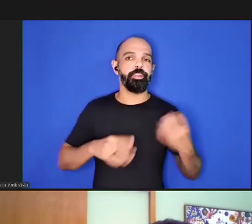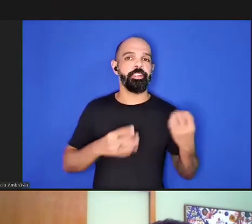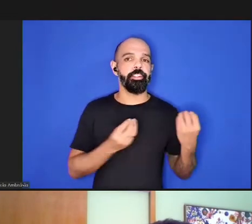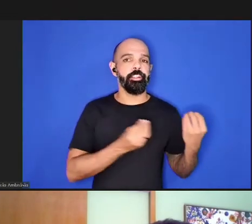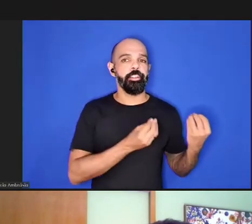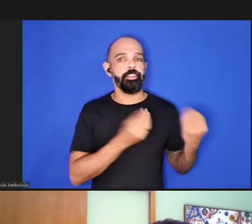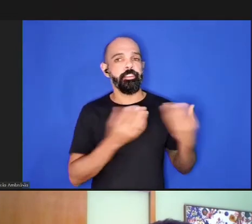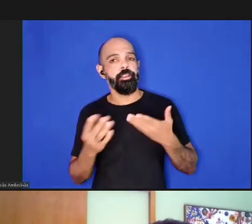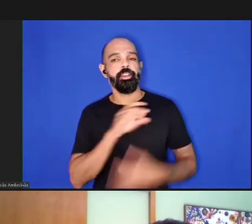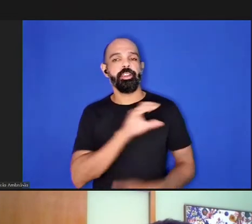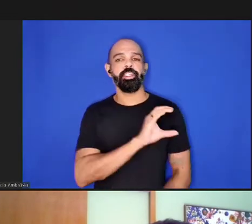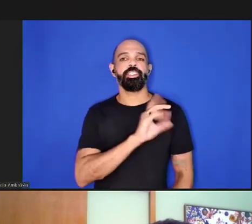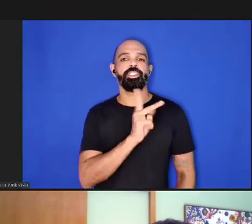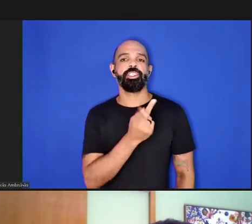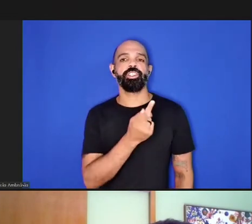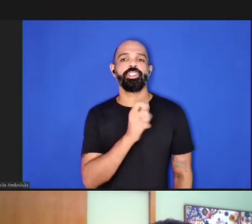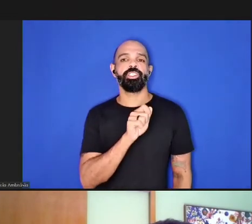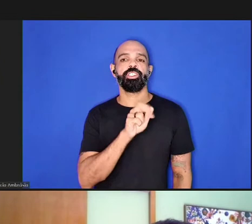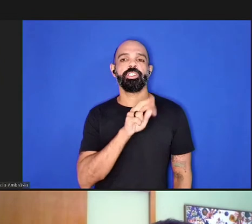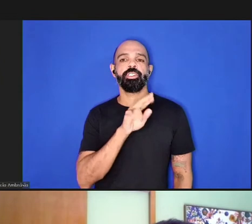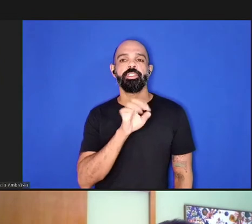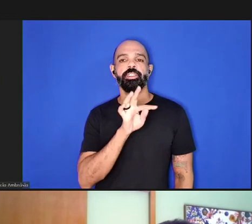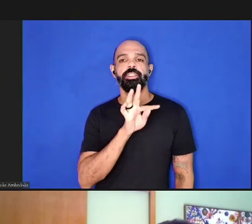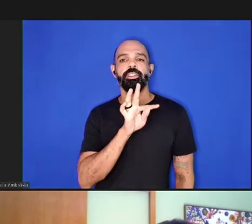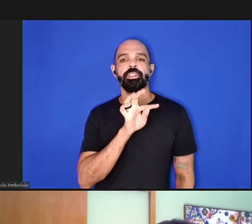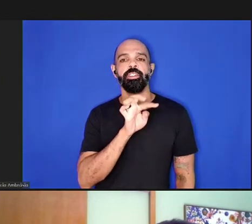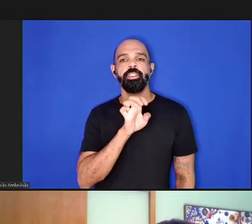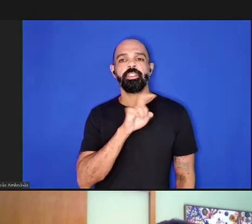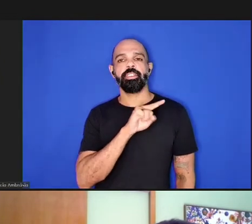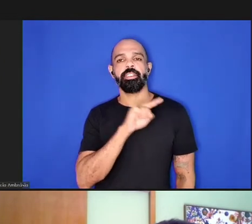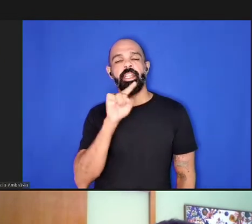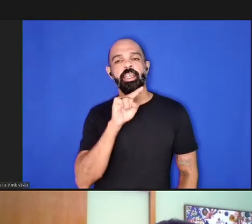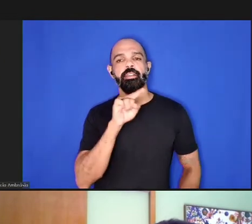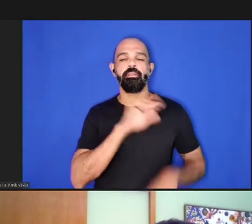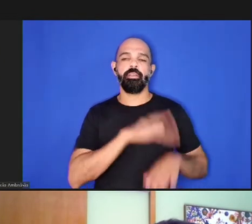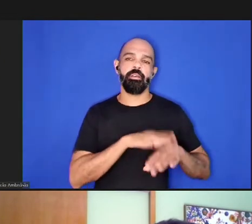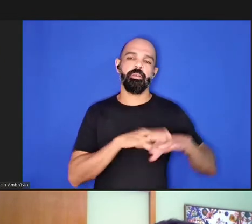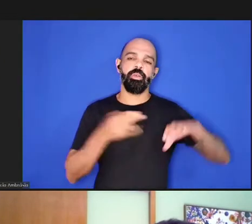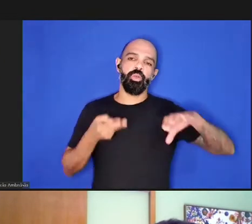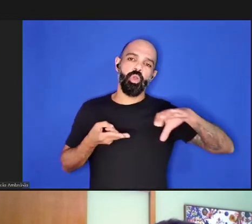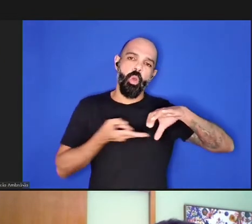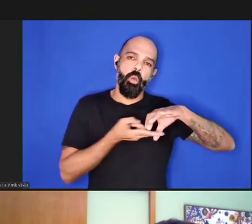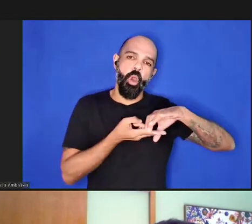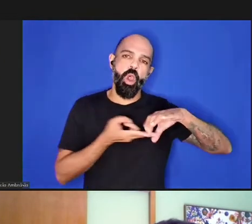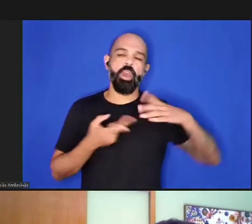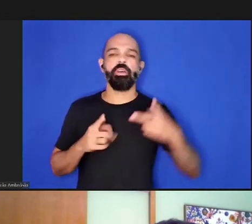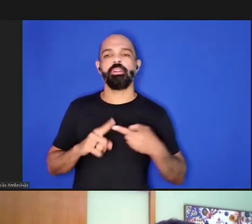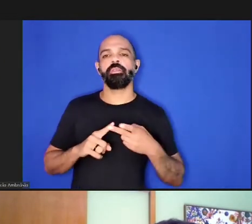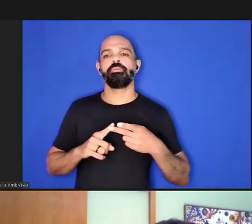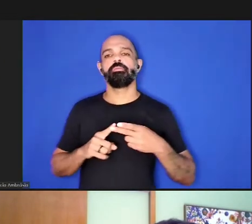para examinar pacientes, por exemplo, o tomógrafo ou ressonância magnética.